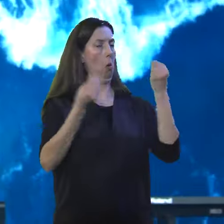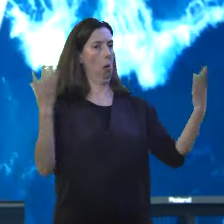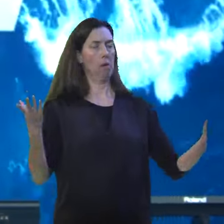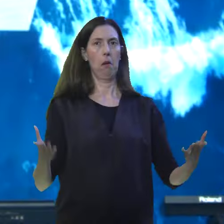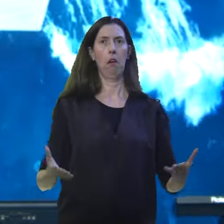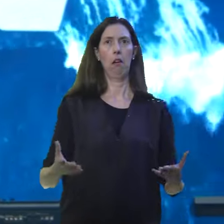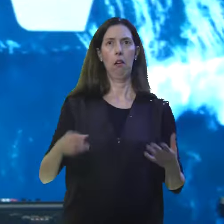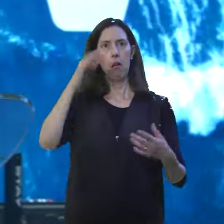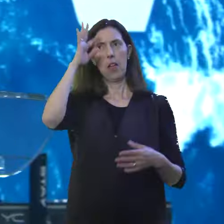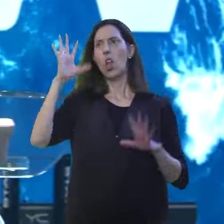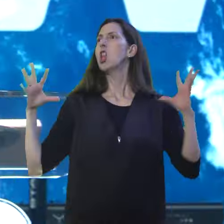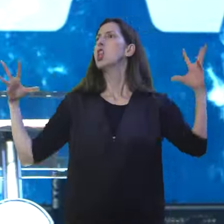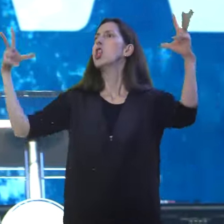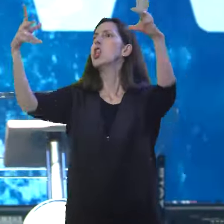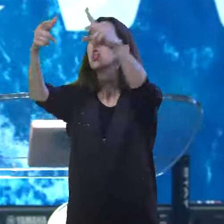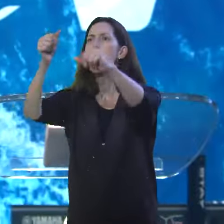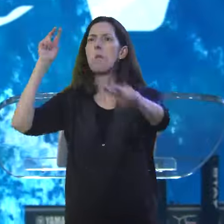ia todo mundo preso.